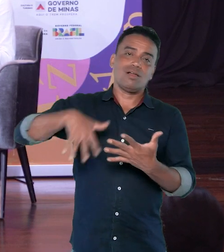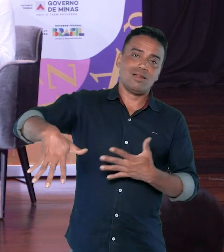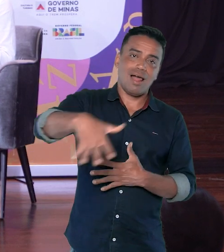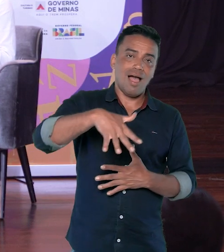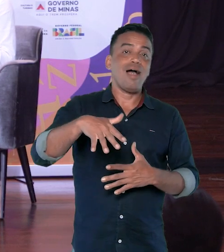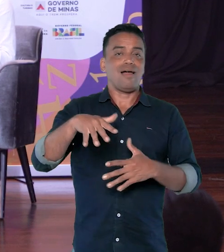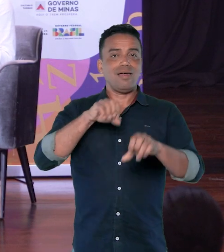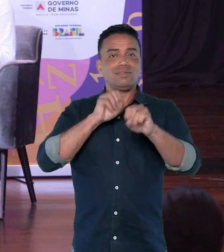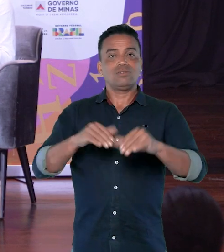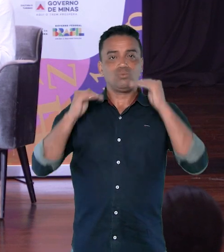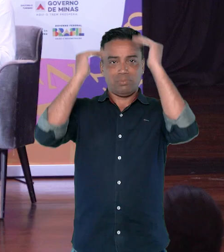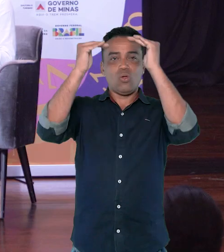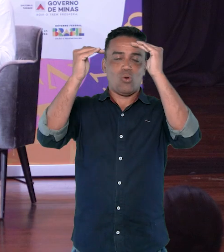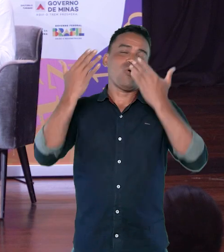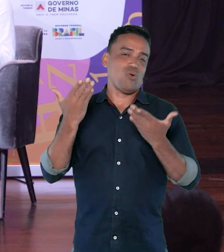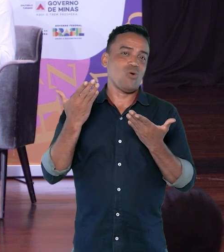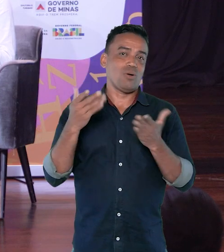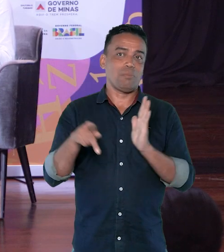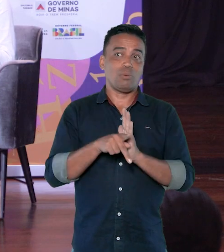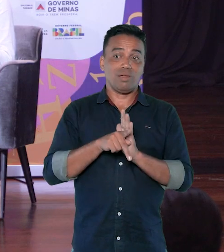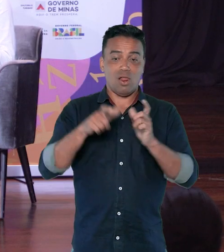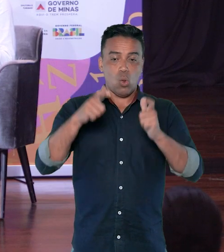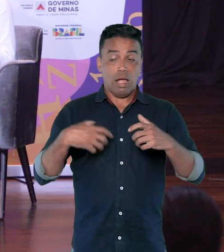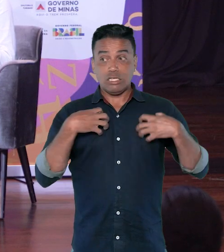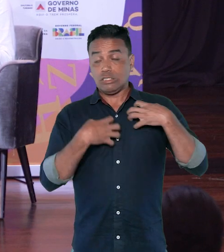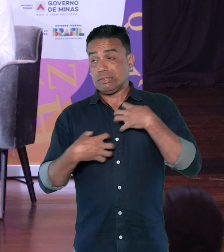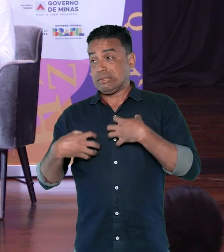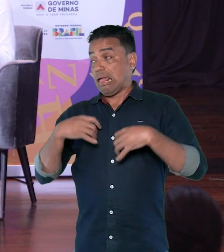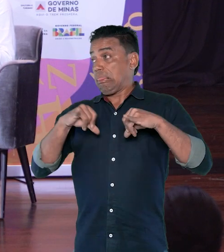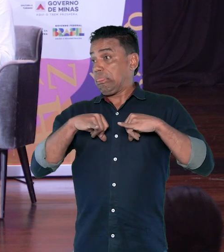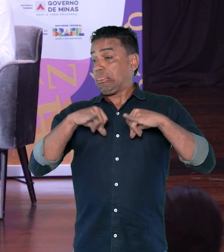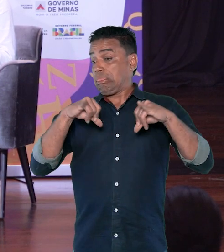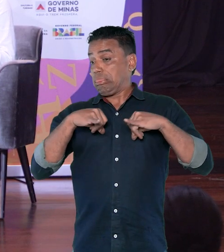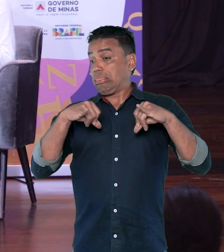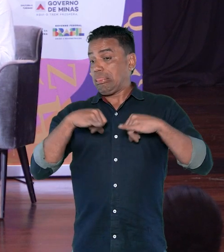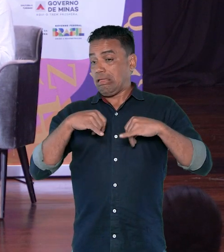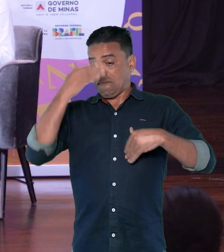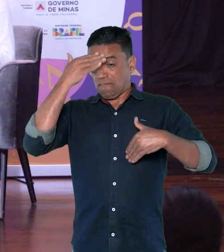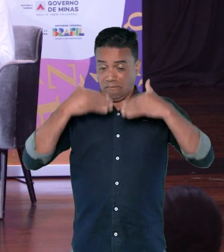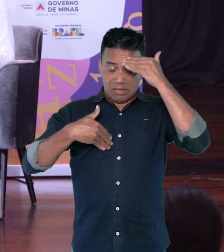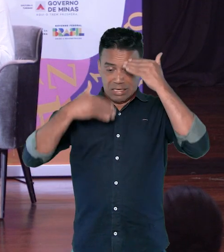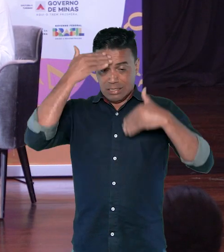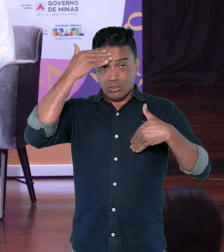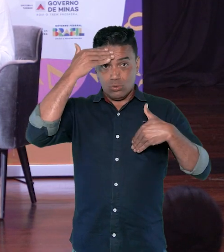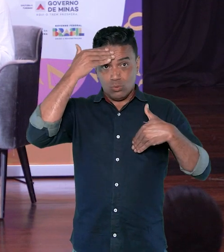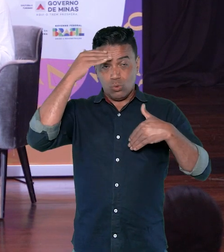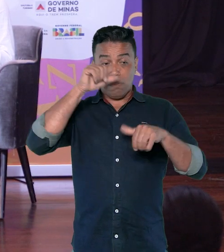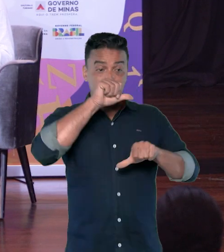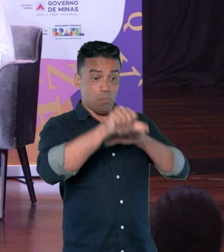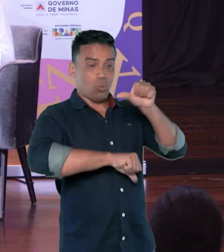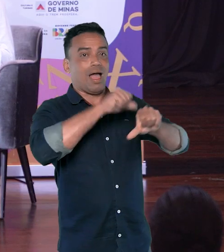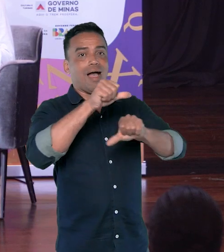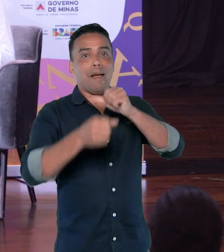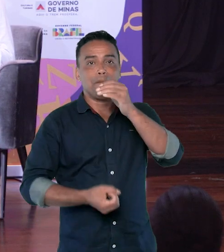tentar deslocar, sair desse lugar da dor, né, dessa dor física, e ir para um outro lugar, que é